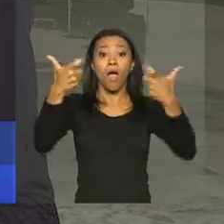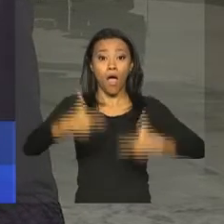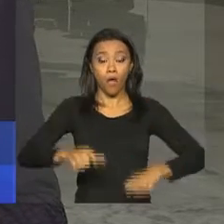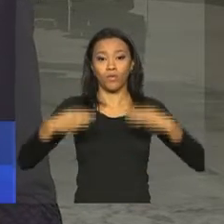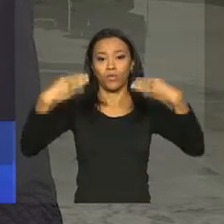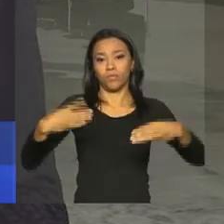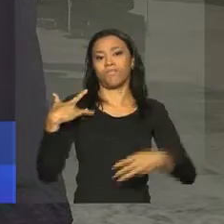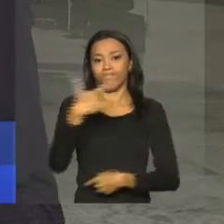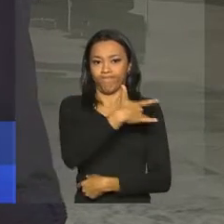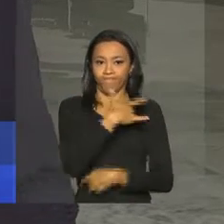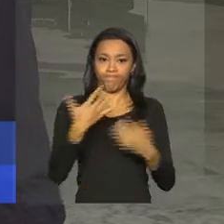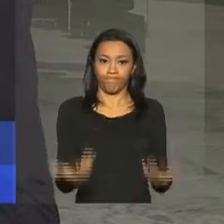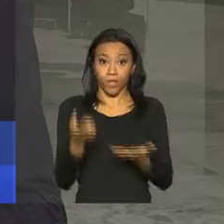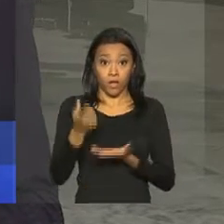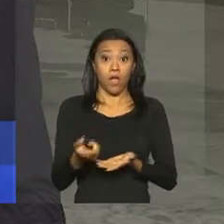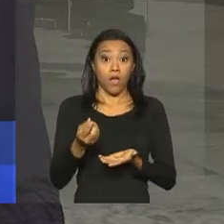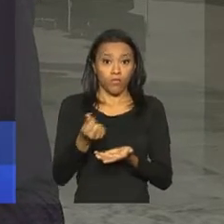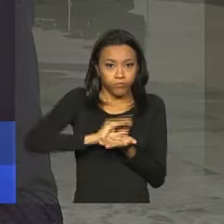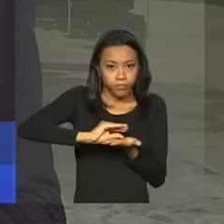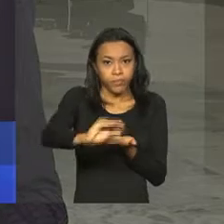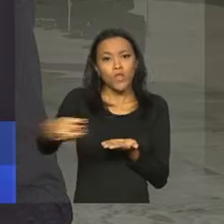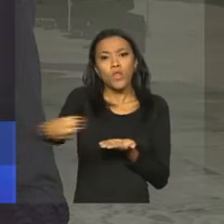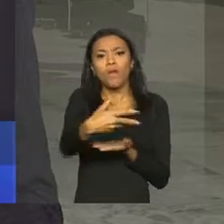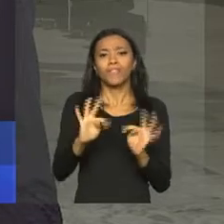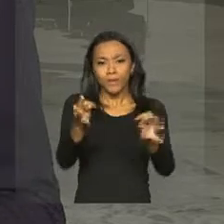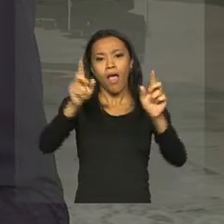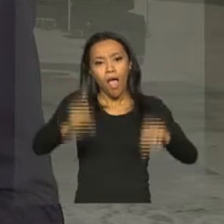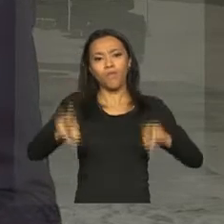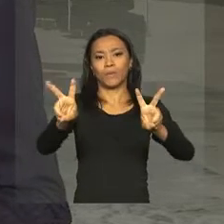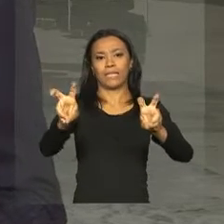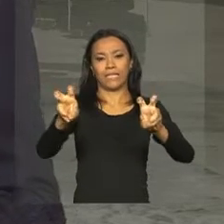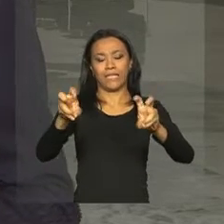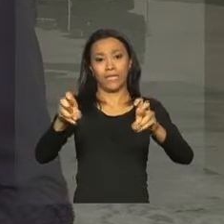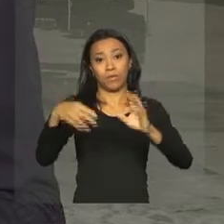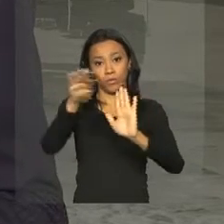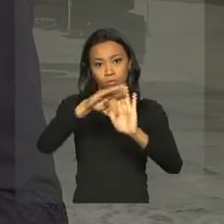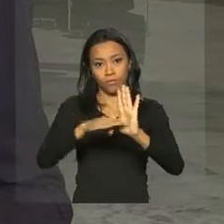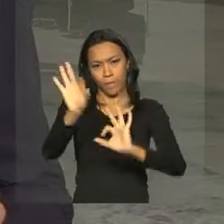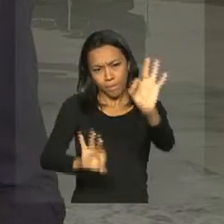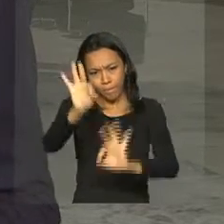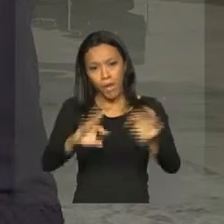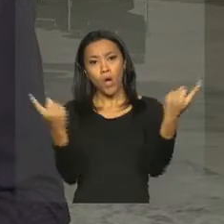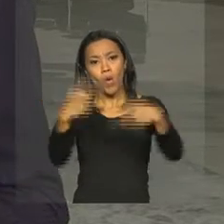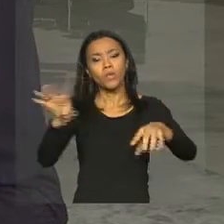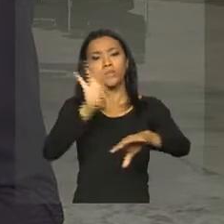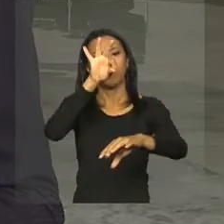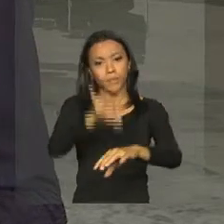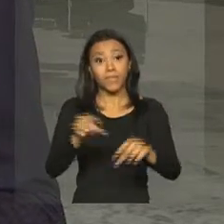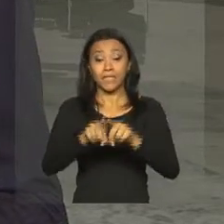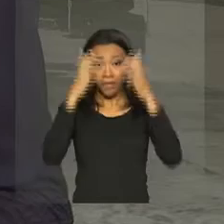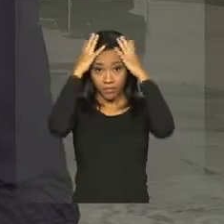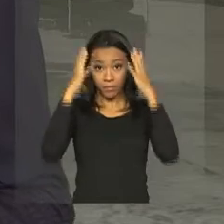da saúde o investimento em novas tecnologias é um dos eixos do plano nacional de enfrentamento ao aedes aegypti ea